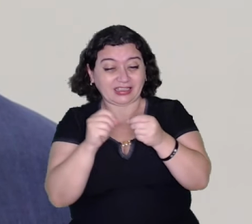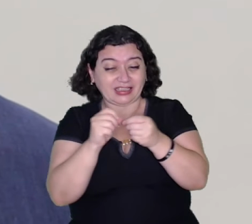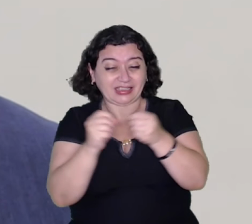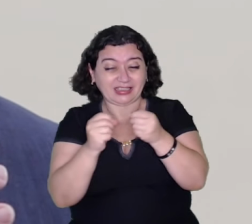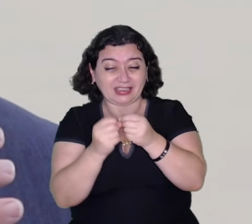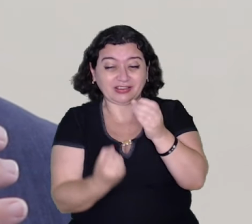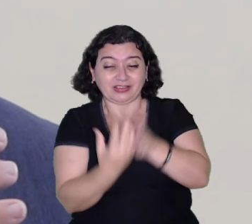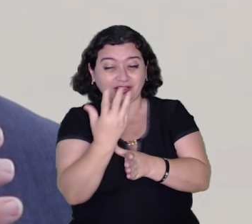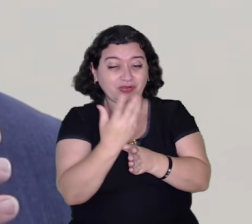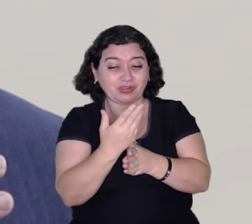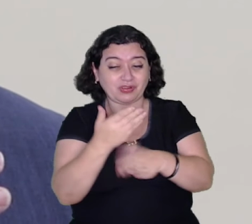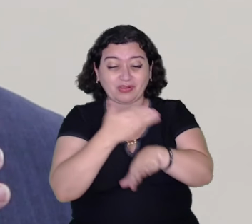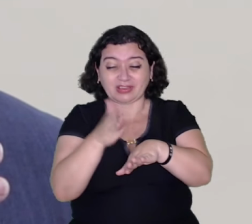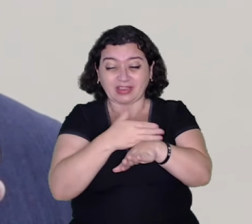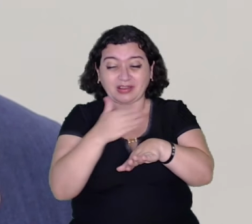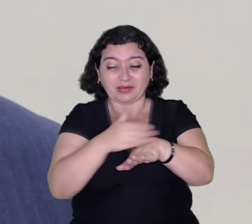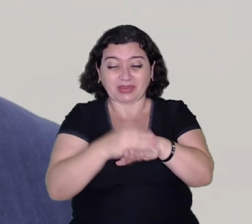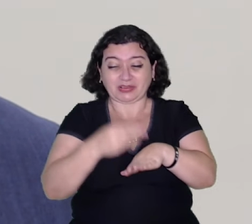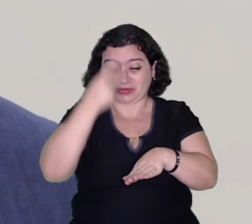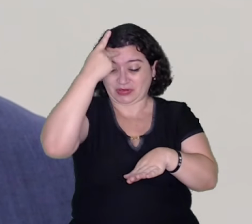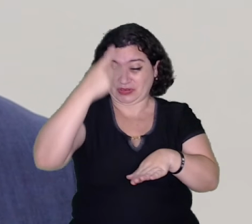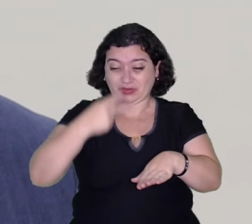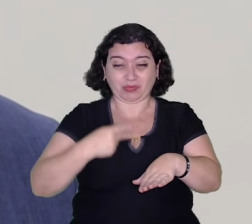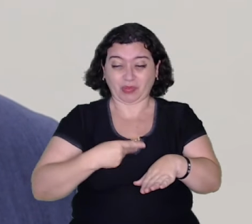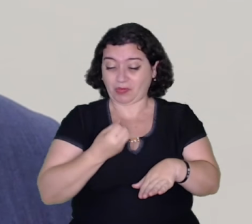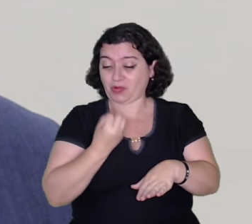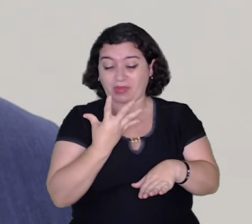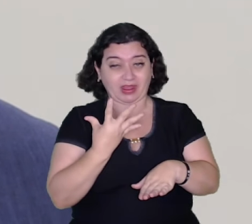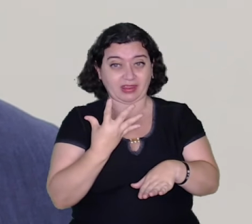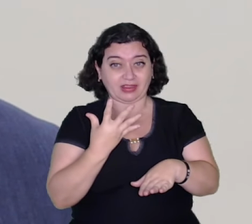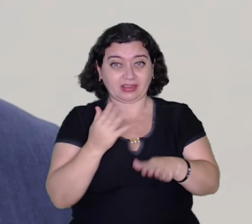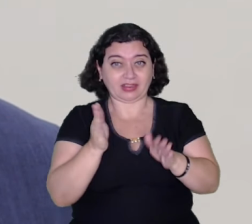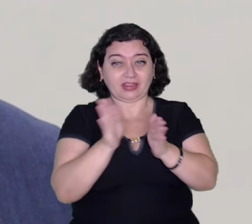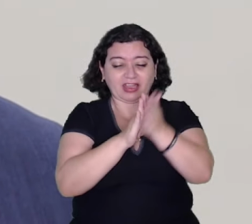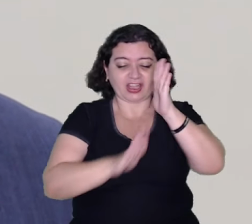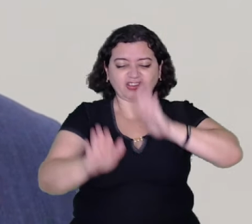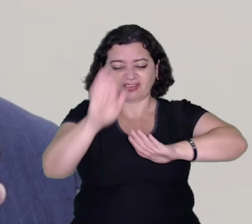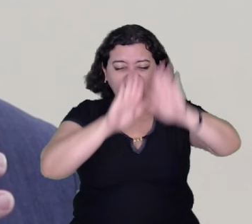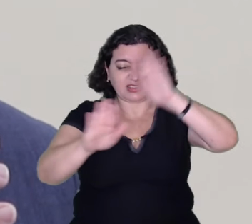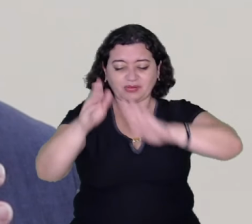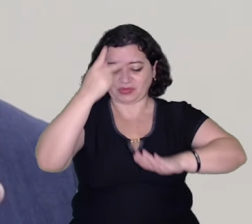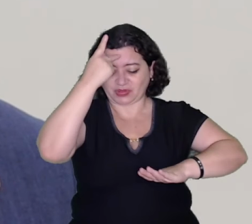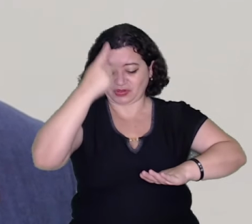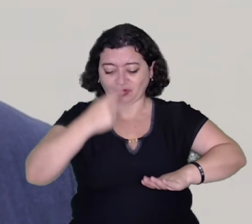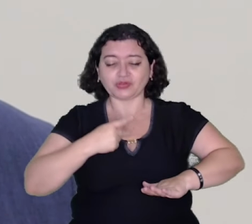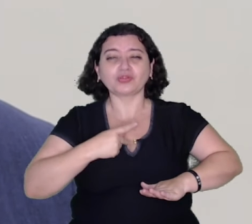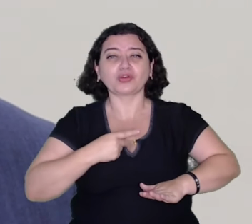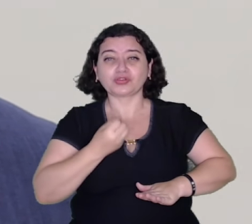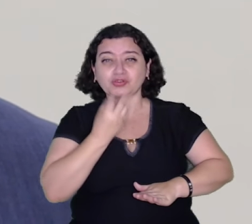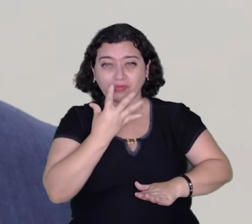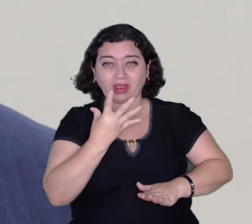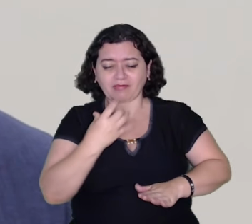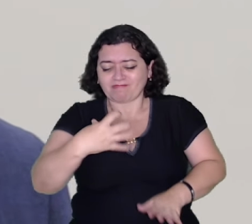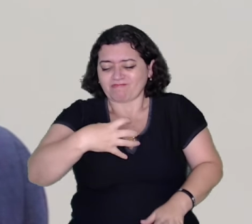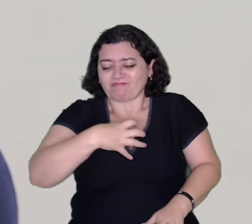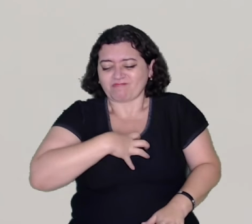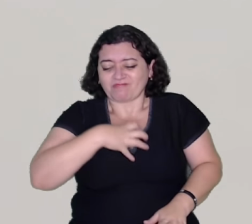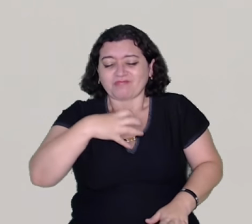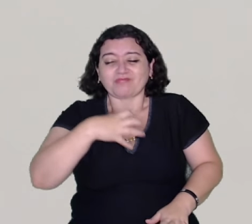próprio benefício. A adoração é para o nosso próprio bem, pois ela é a atmosfera